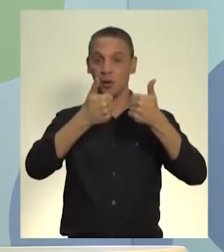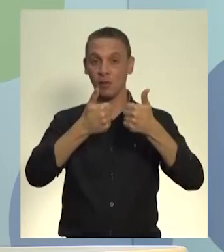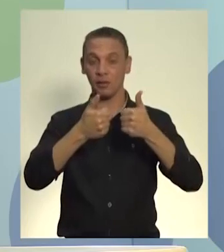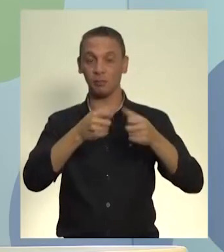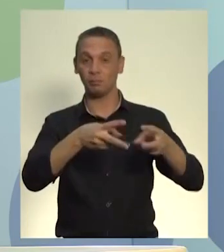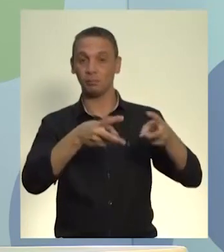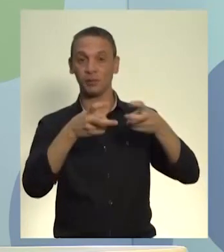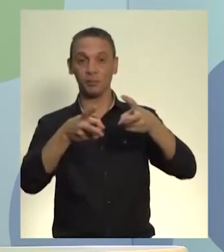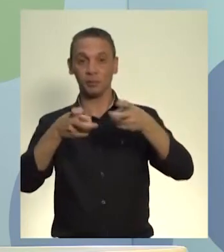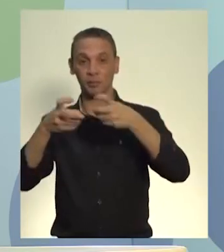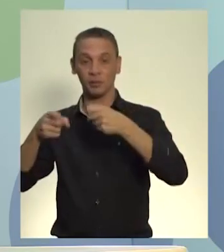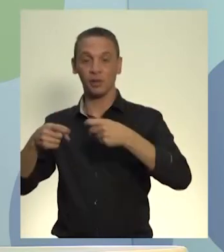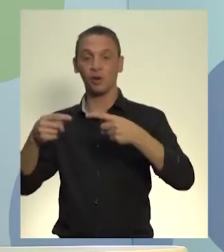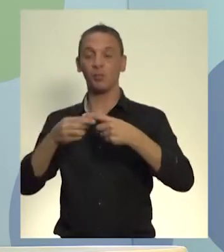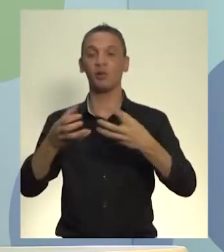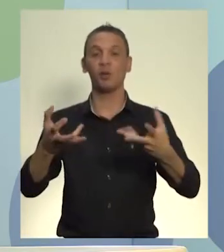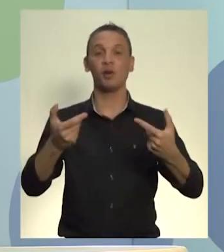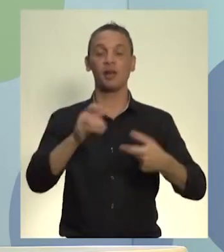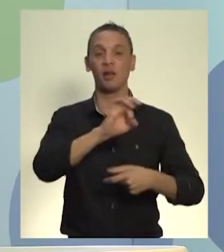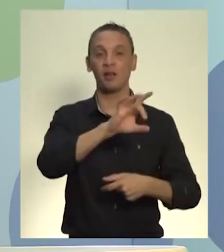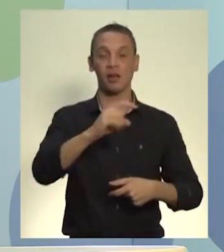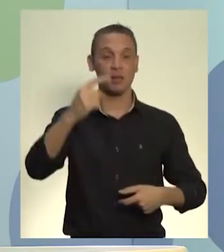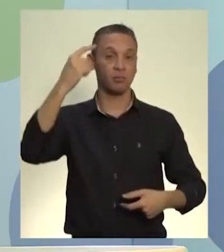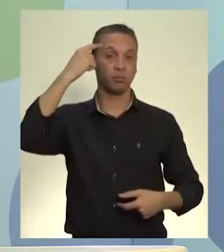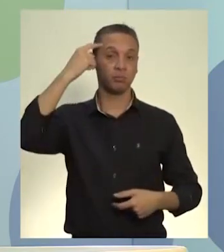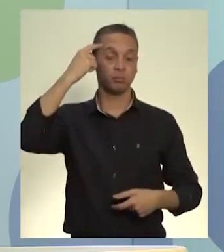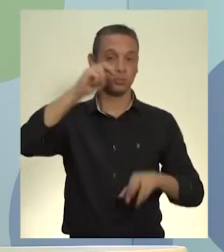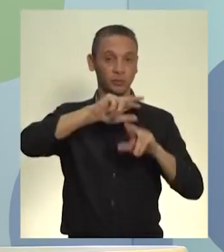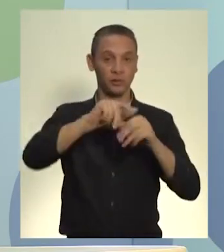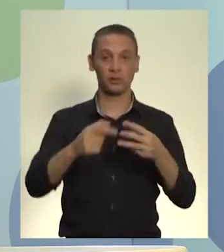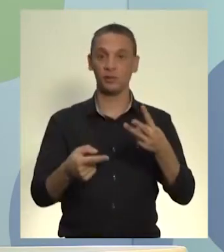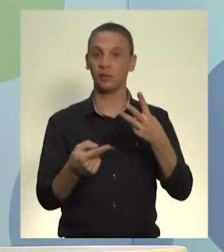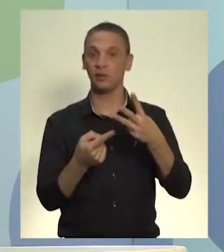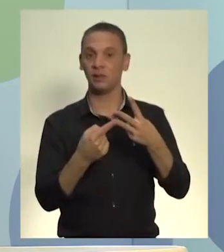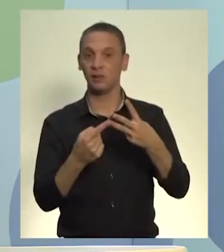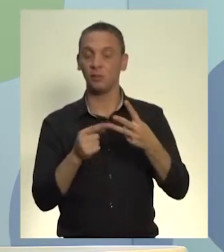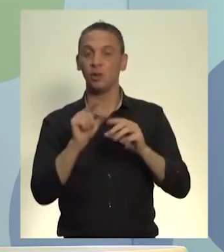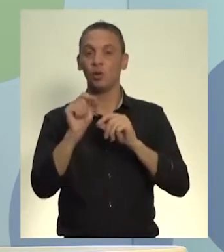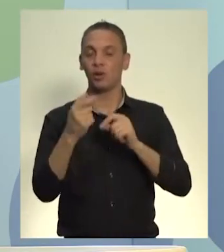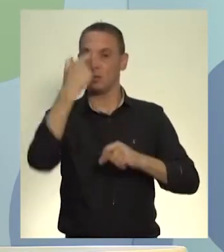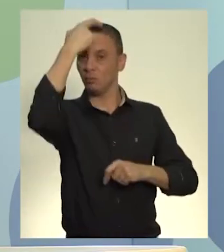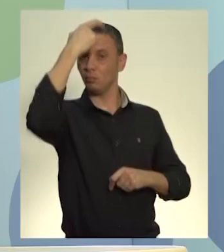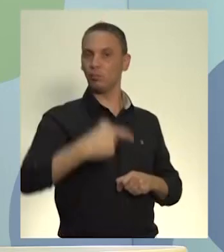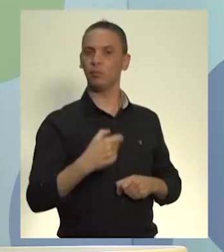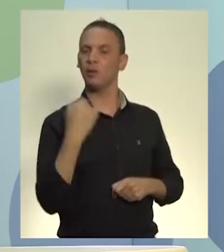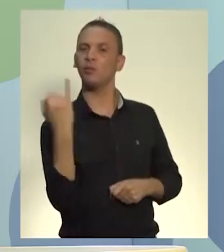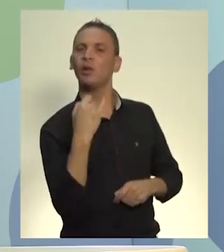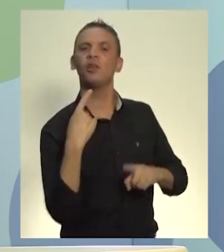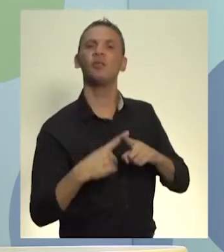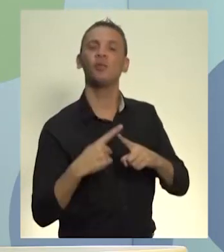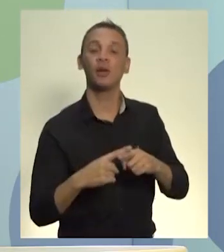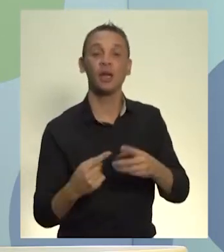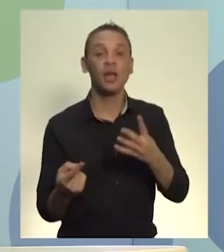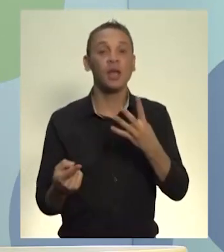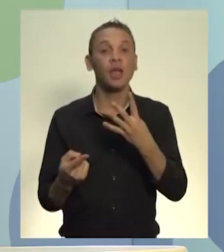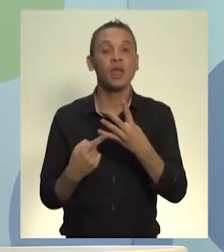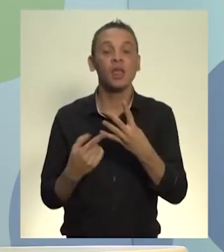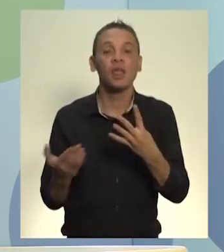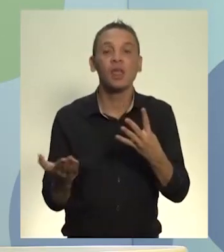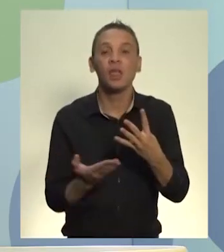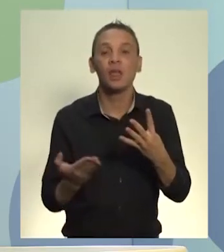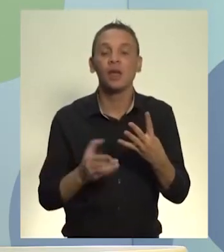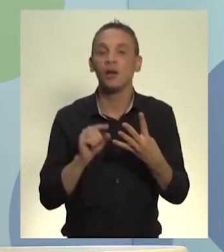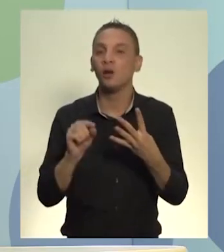exatamente a partir das competências socioemocionais. Depois, o conceito de protagonismo. Agora, essa última